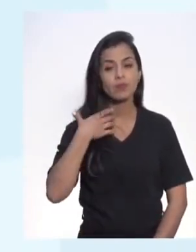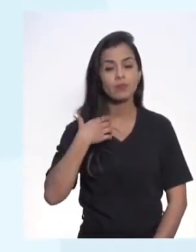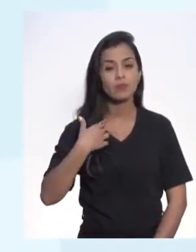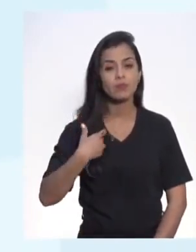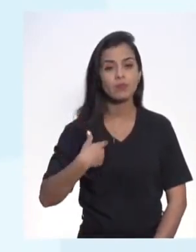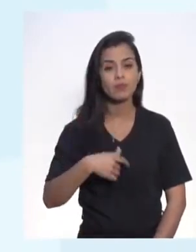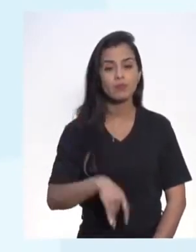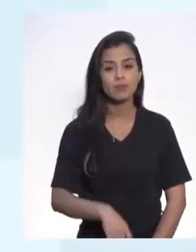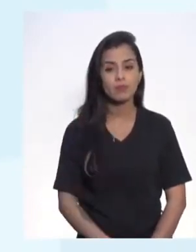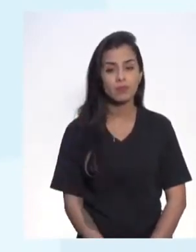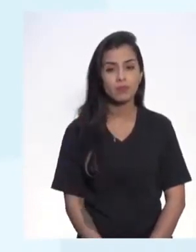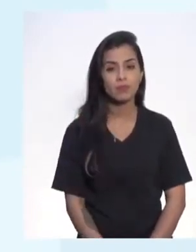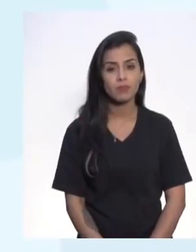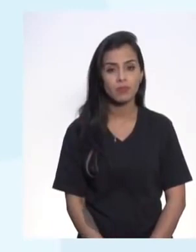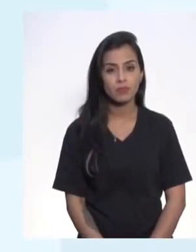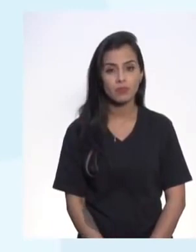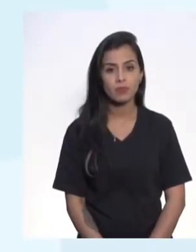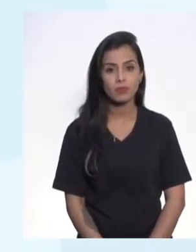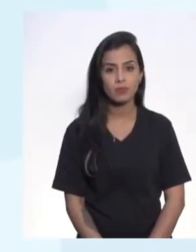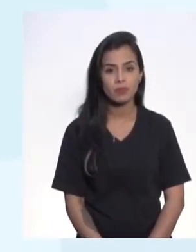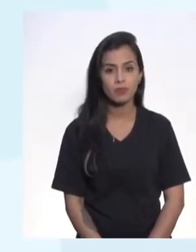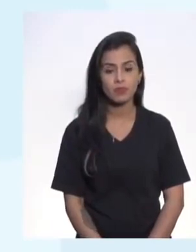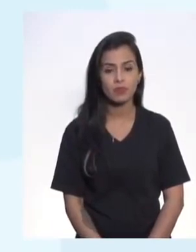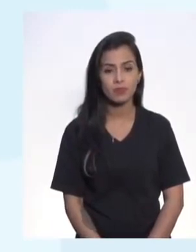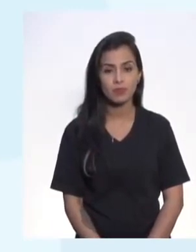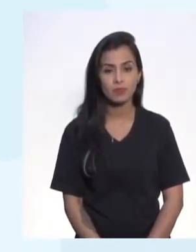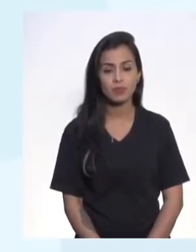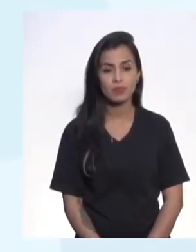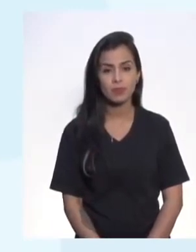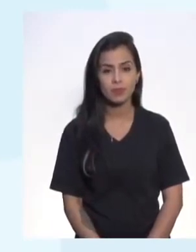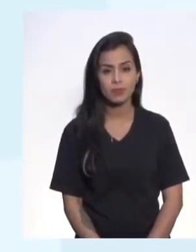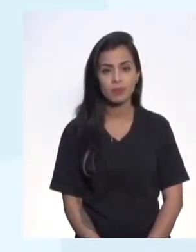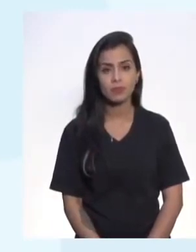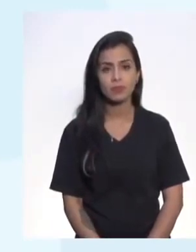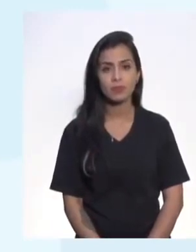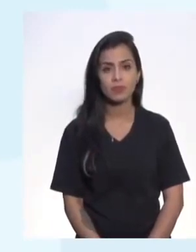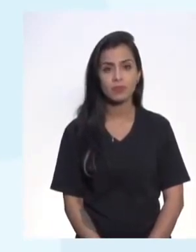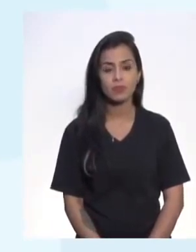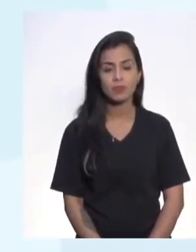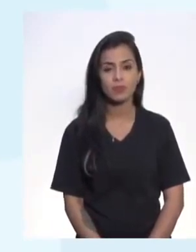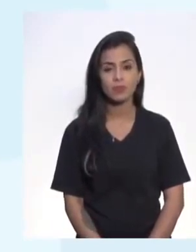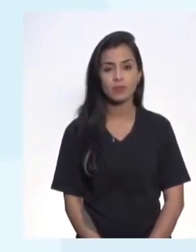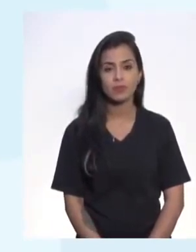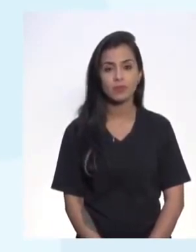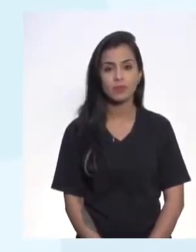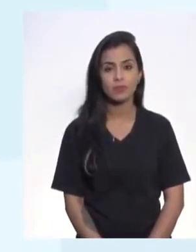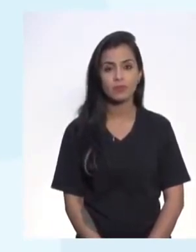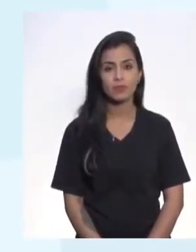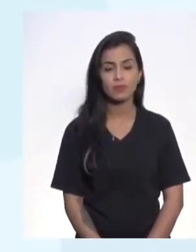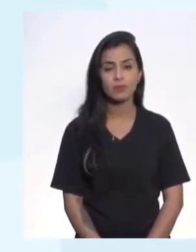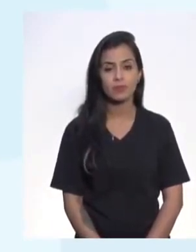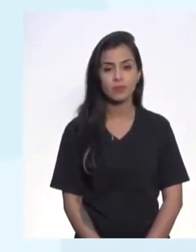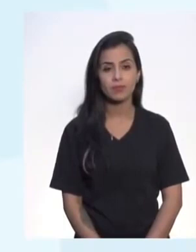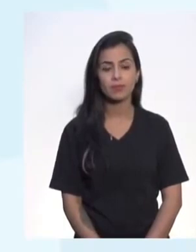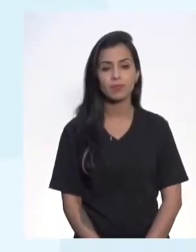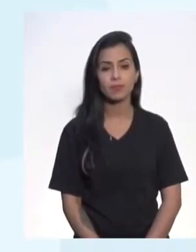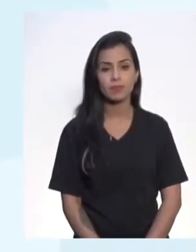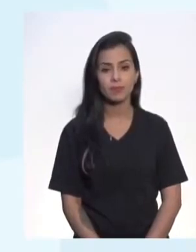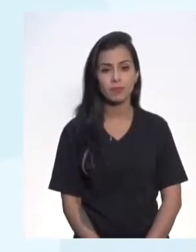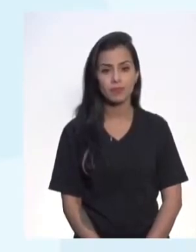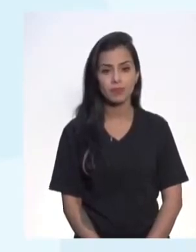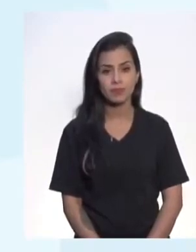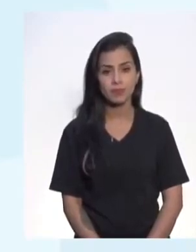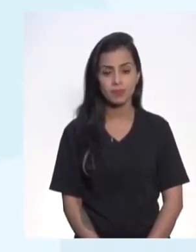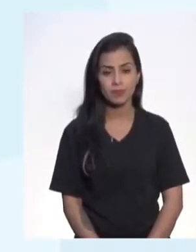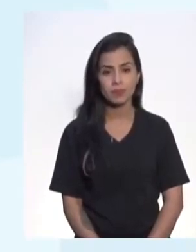9, 54. Com mais 4, 58. Mais 1 vezes 8, 8.